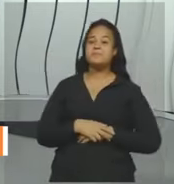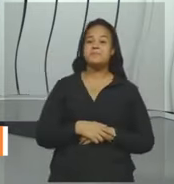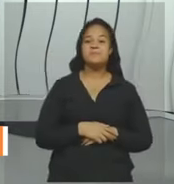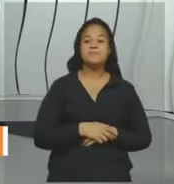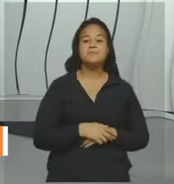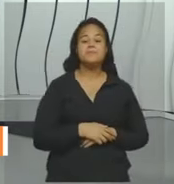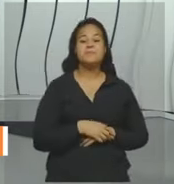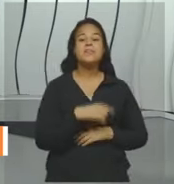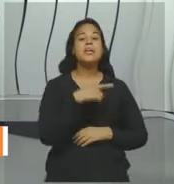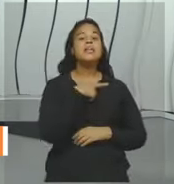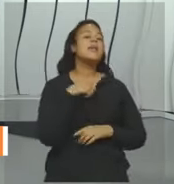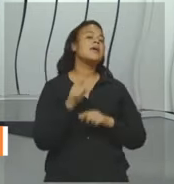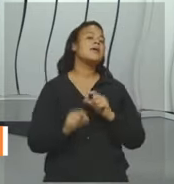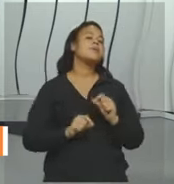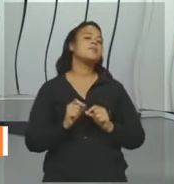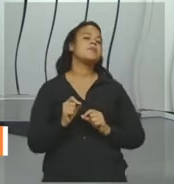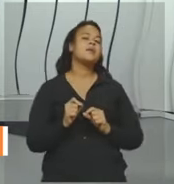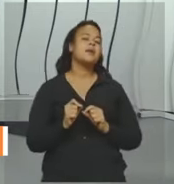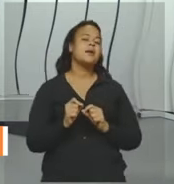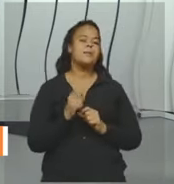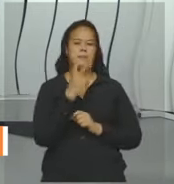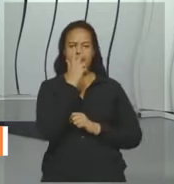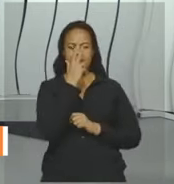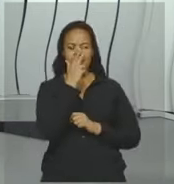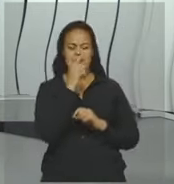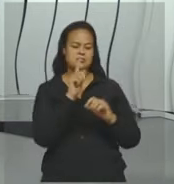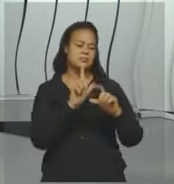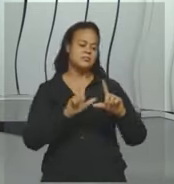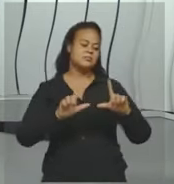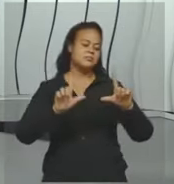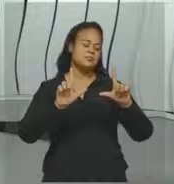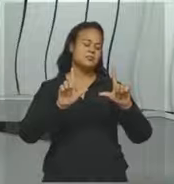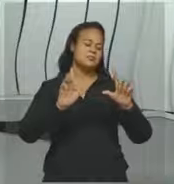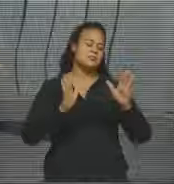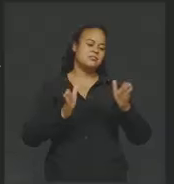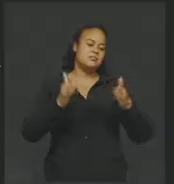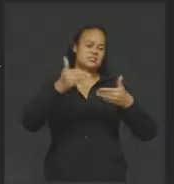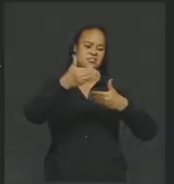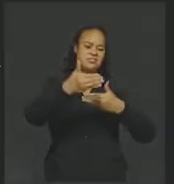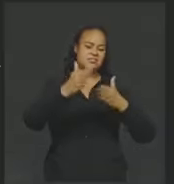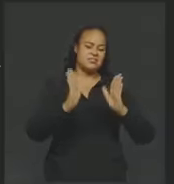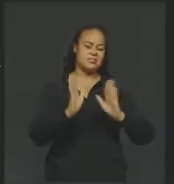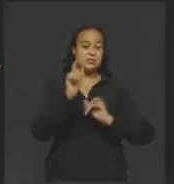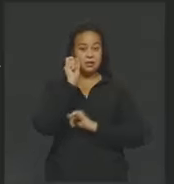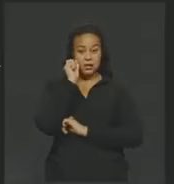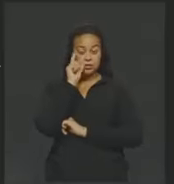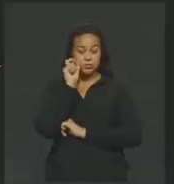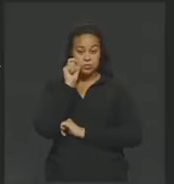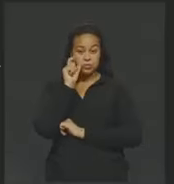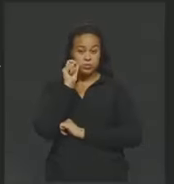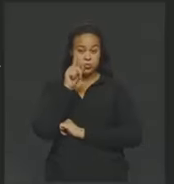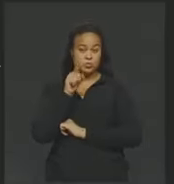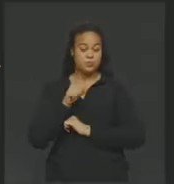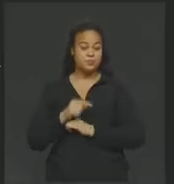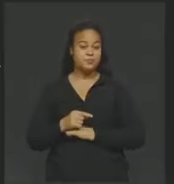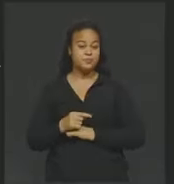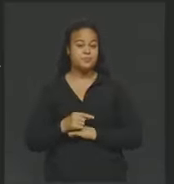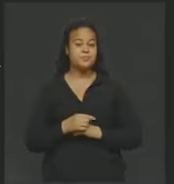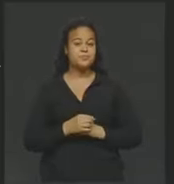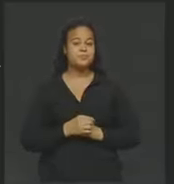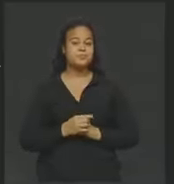Aqui nós temos aqui uma espécie de uma caixa, né? Está aqui a caixa, essa caixa azul. E essa seta aqui,